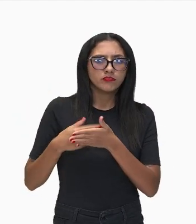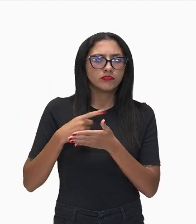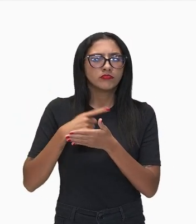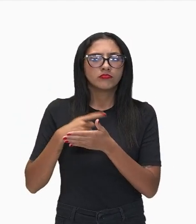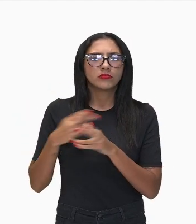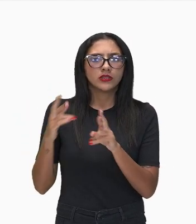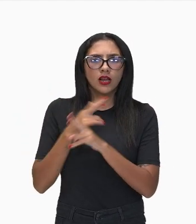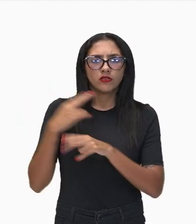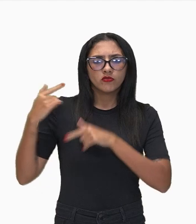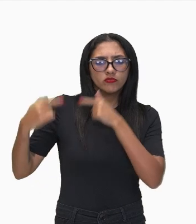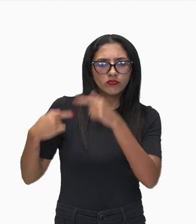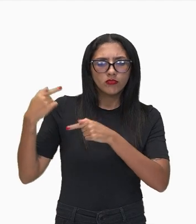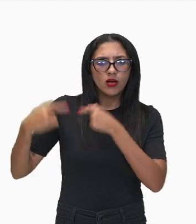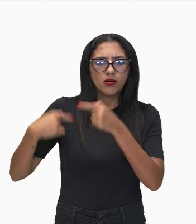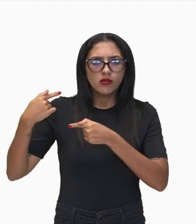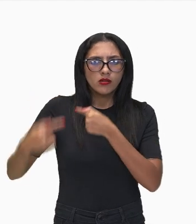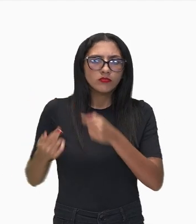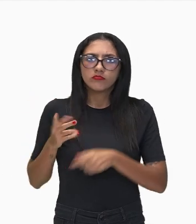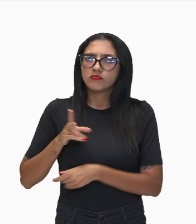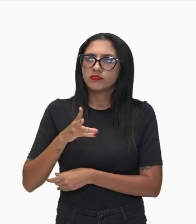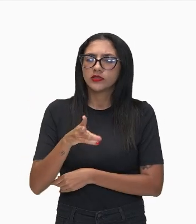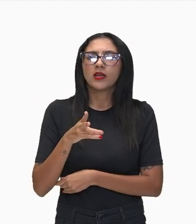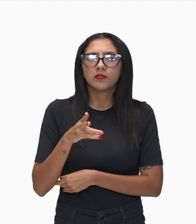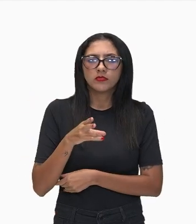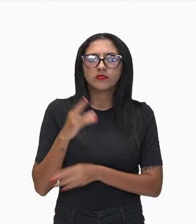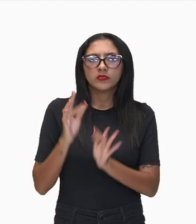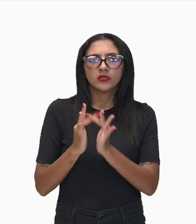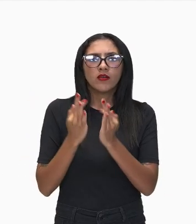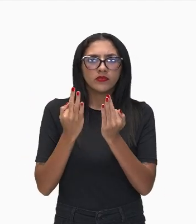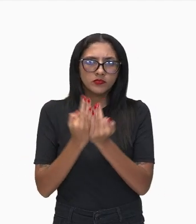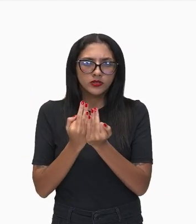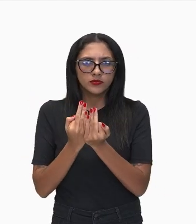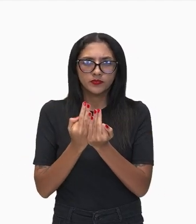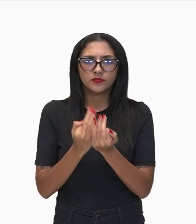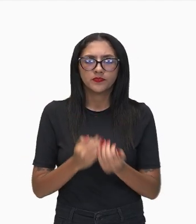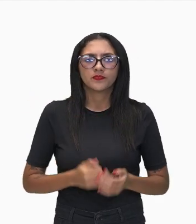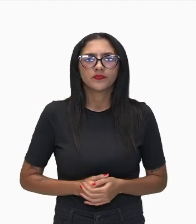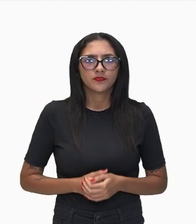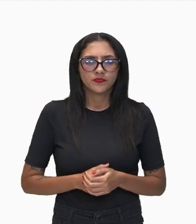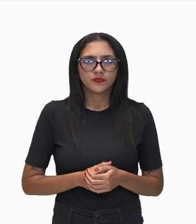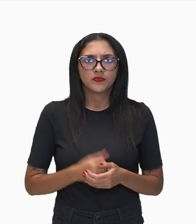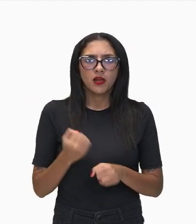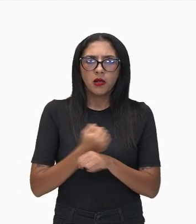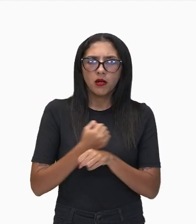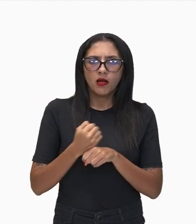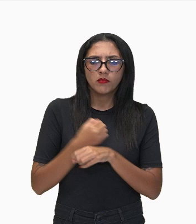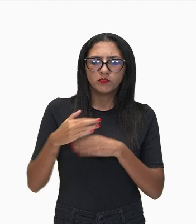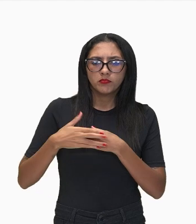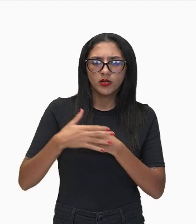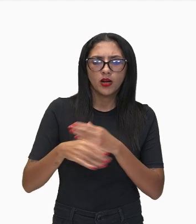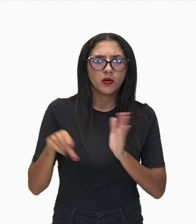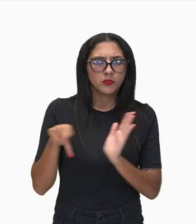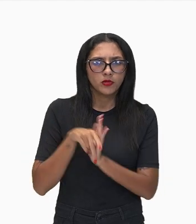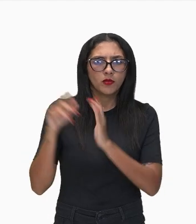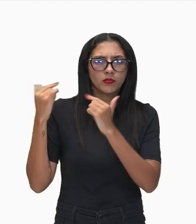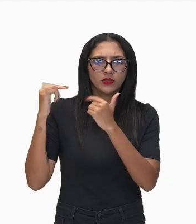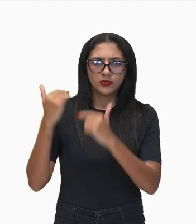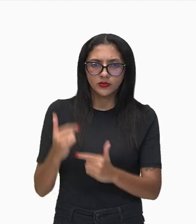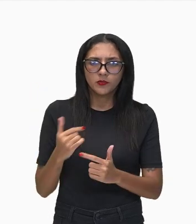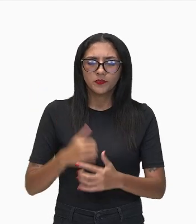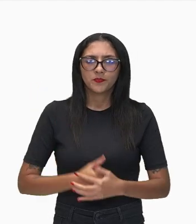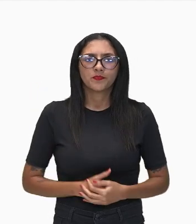essa função de chefe de Estados, né, no decorrer, né, dessa família tradicional aí que vai